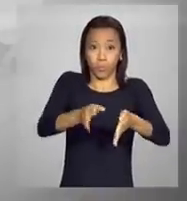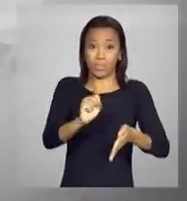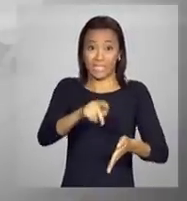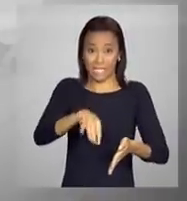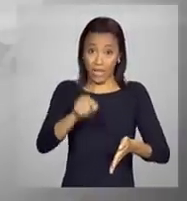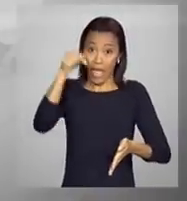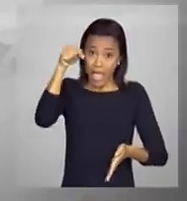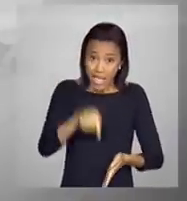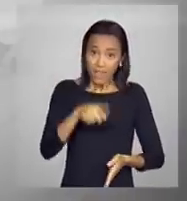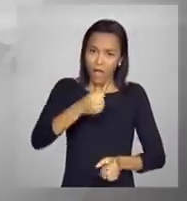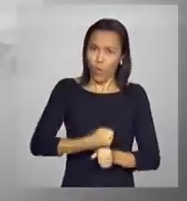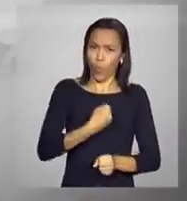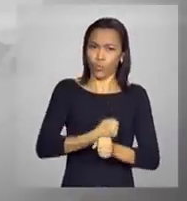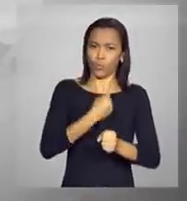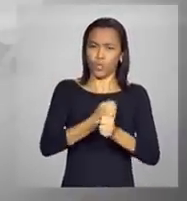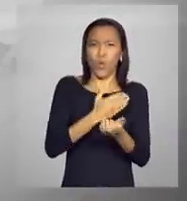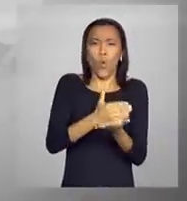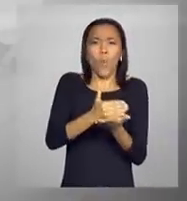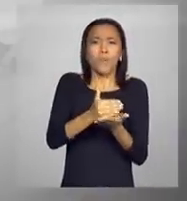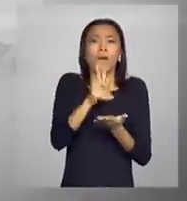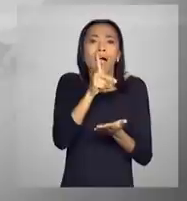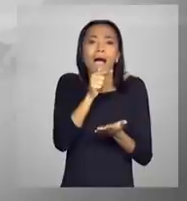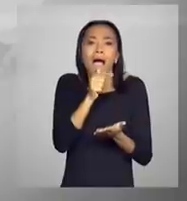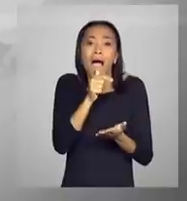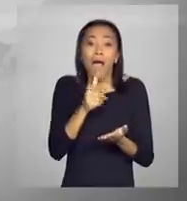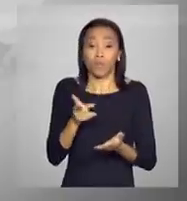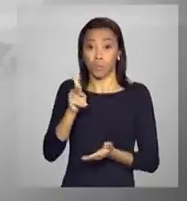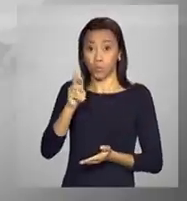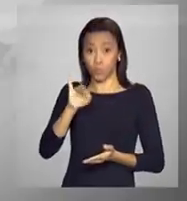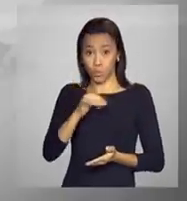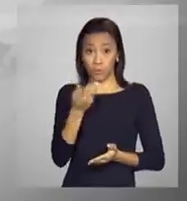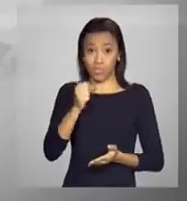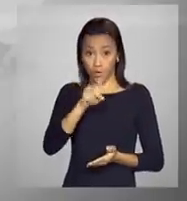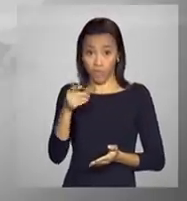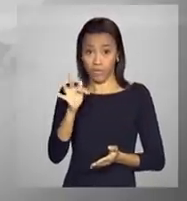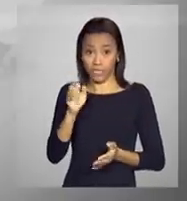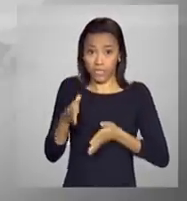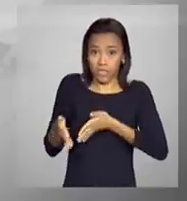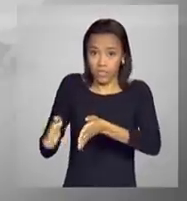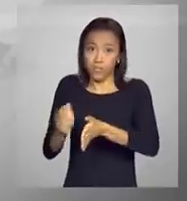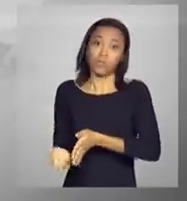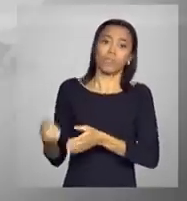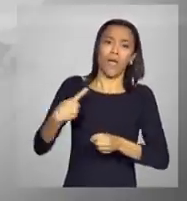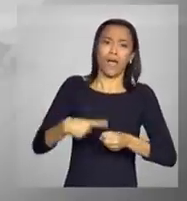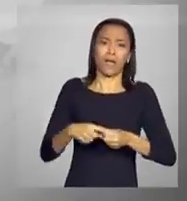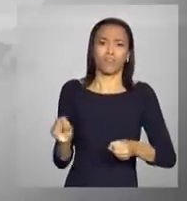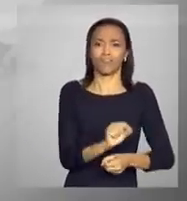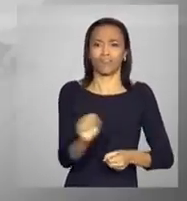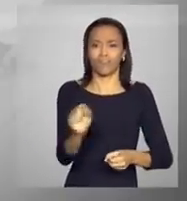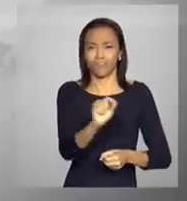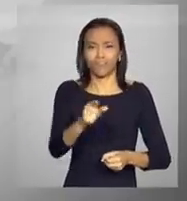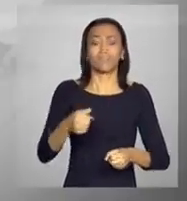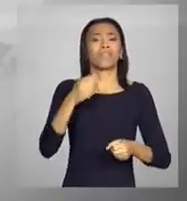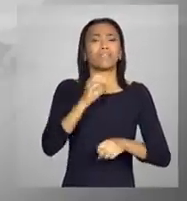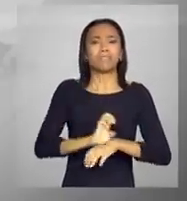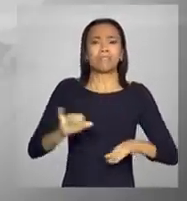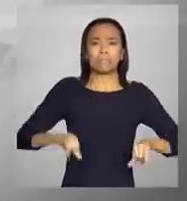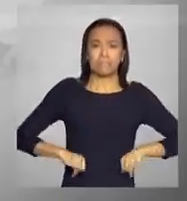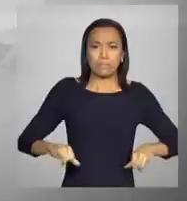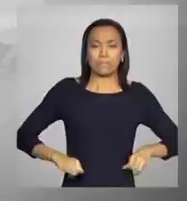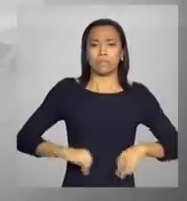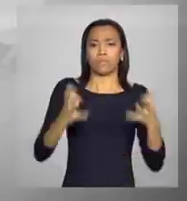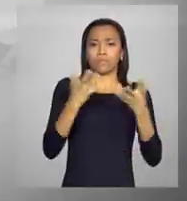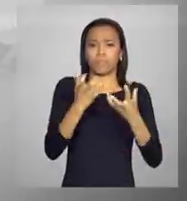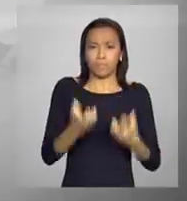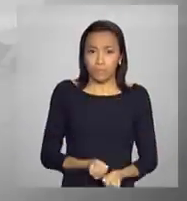é um canal de concreto que começou a levar água do Rio São Francisco a municípios alagoanos atingidos pela seca.